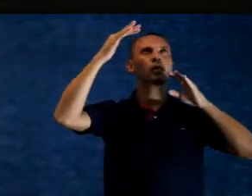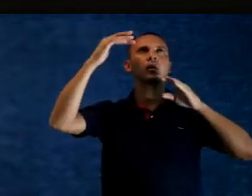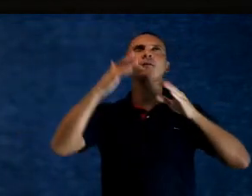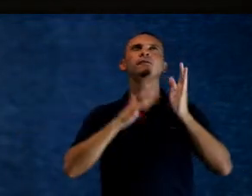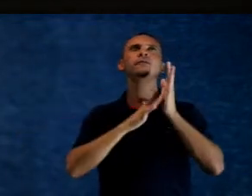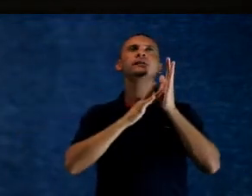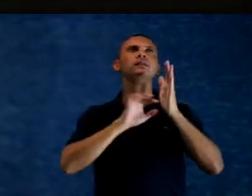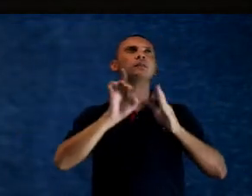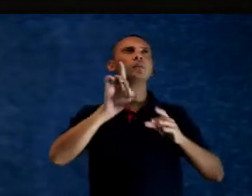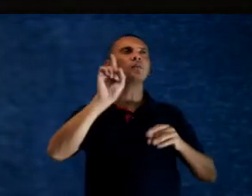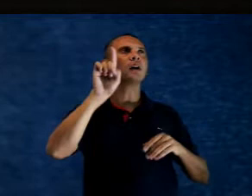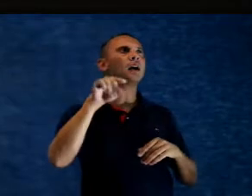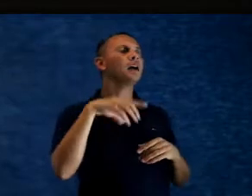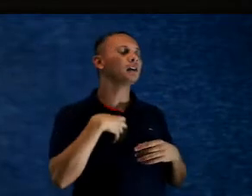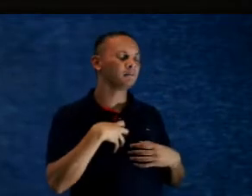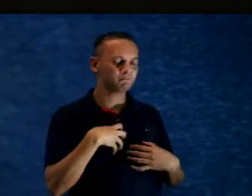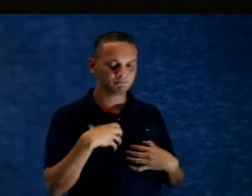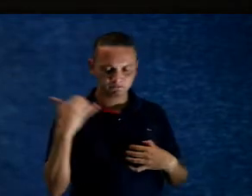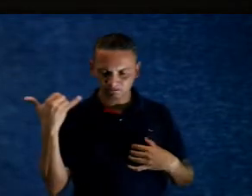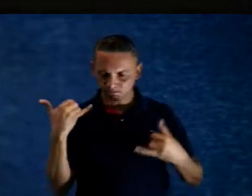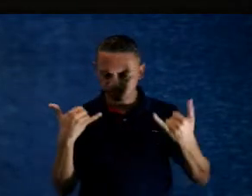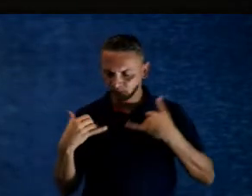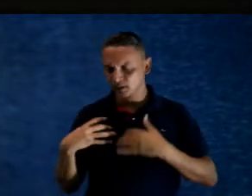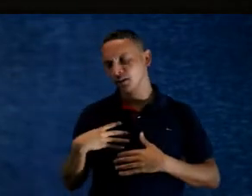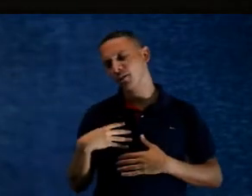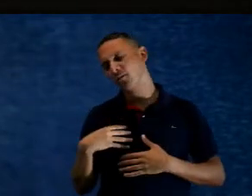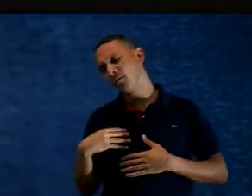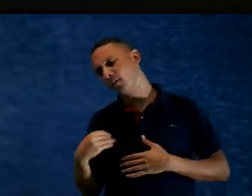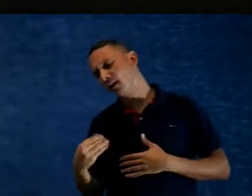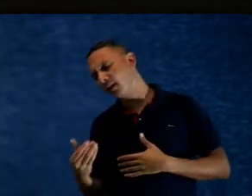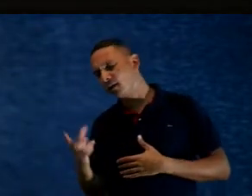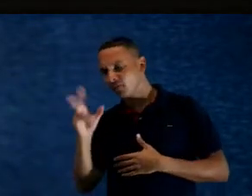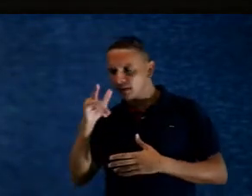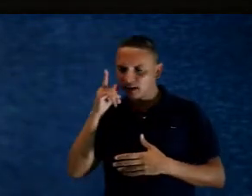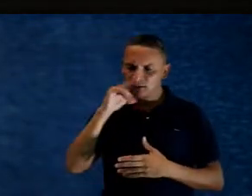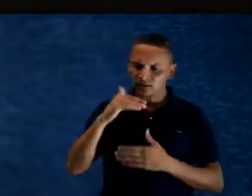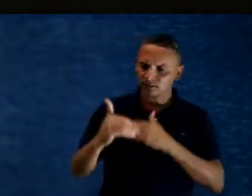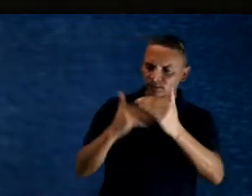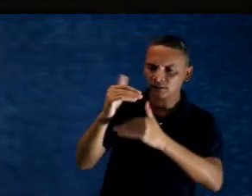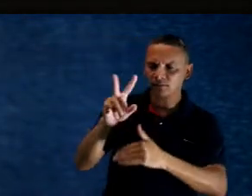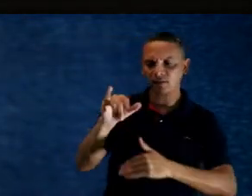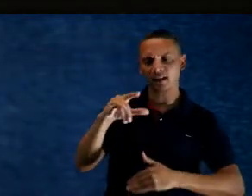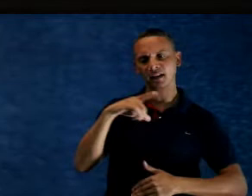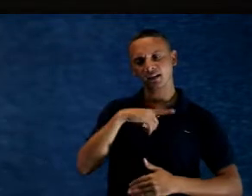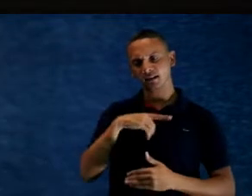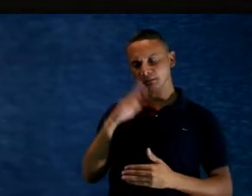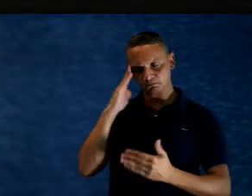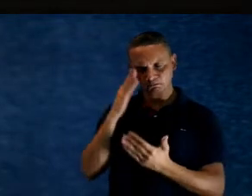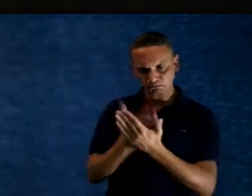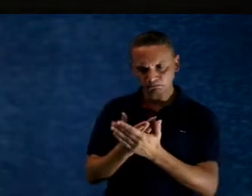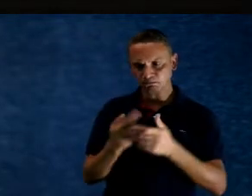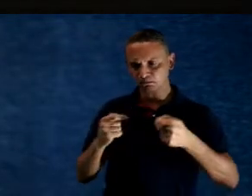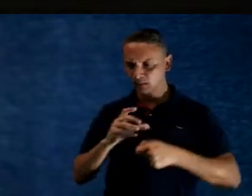paciência. As formas e os estados da alma logo se gastavam. Minha alegria, o misticismo, iam